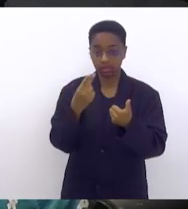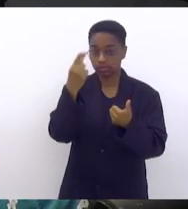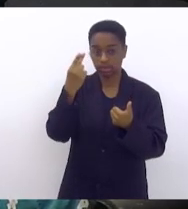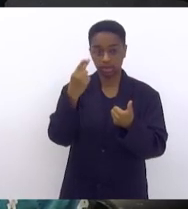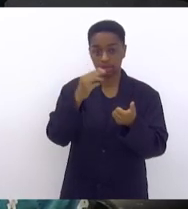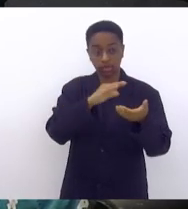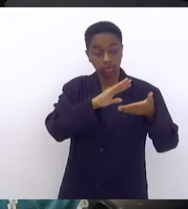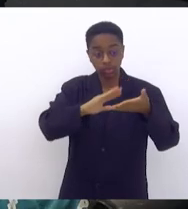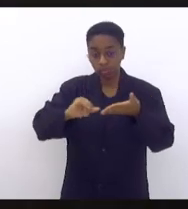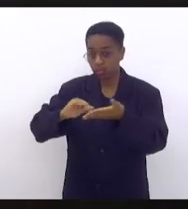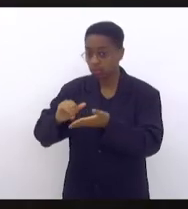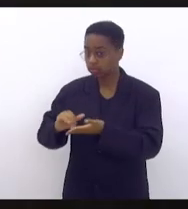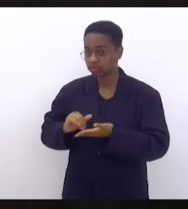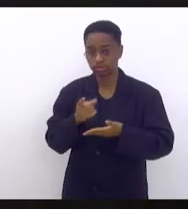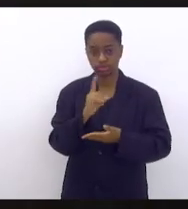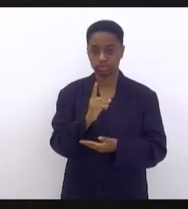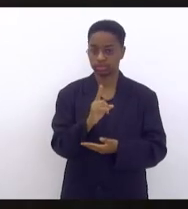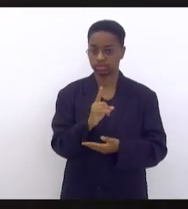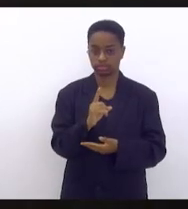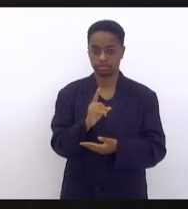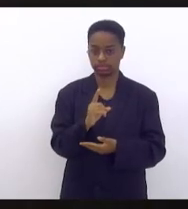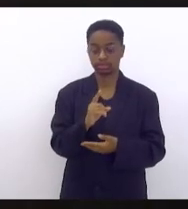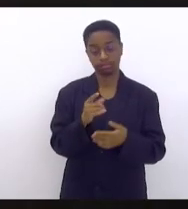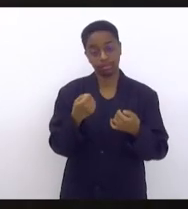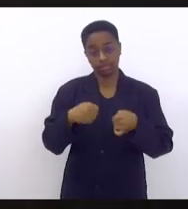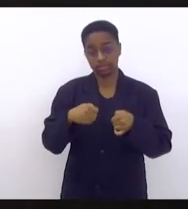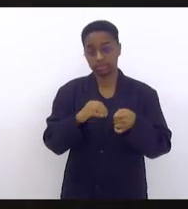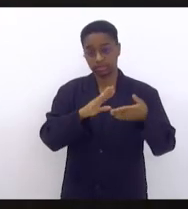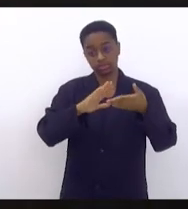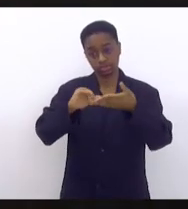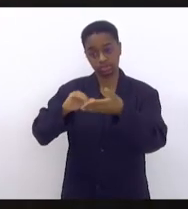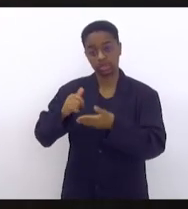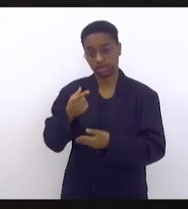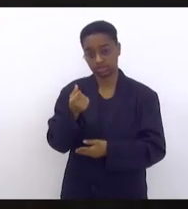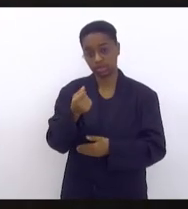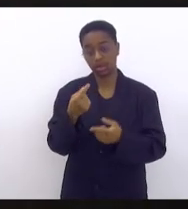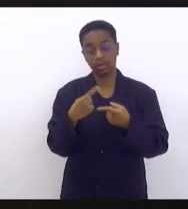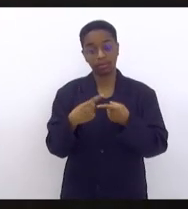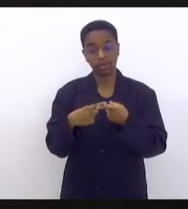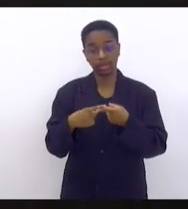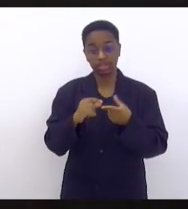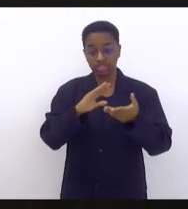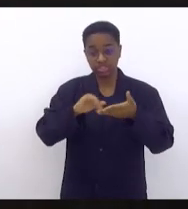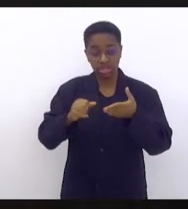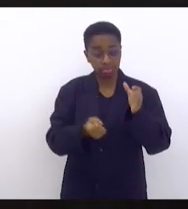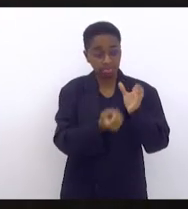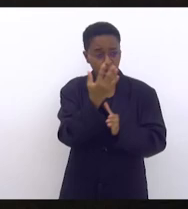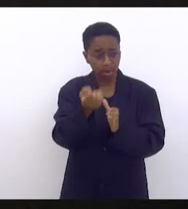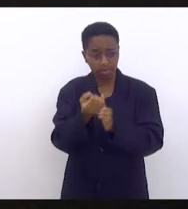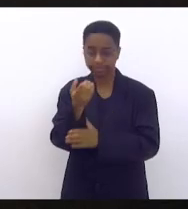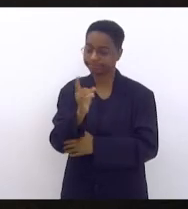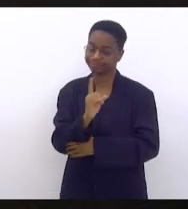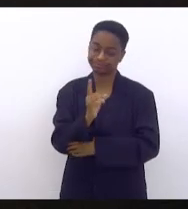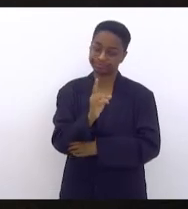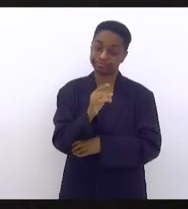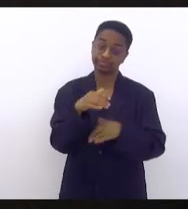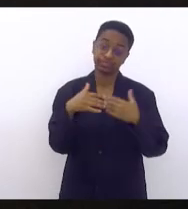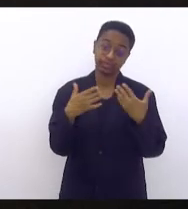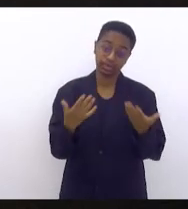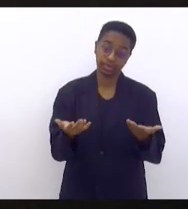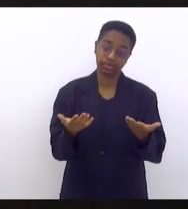todas as áreas. Vai cortar. Vai cortar. Porque o dinheiro não brota. Vai cortar. Né? Então,